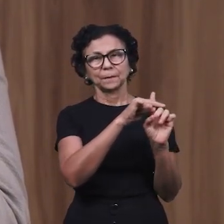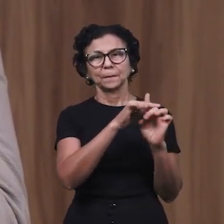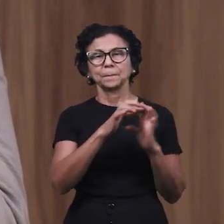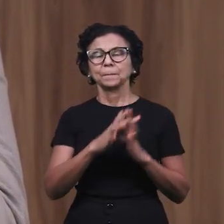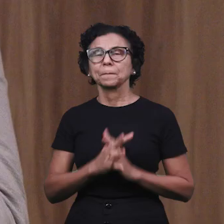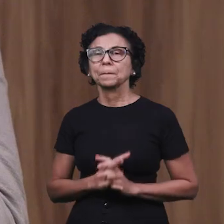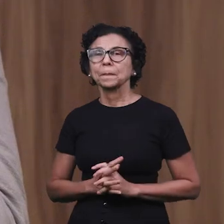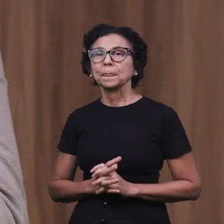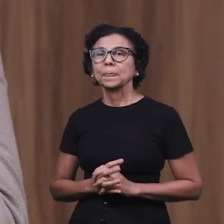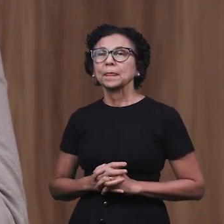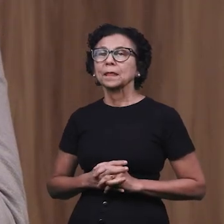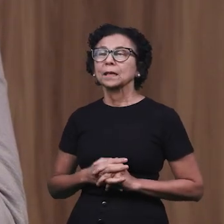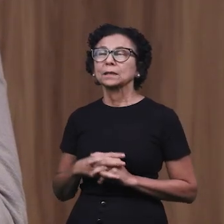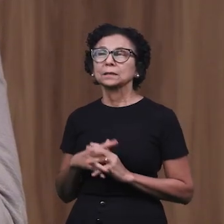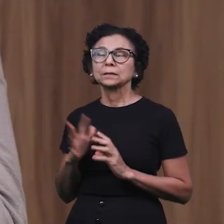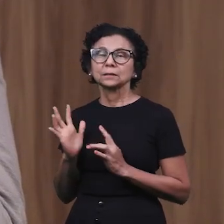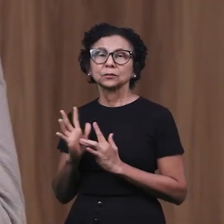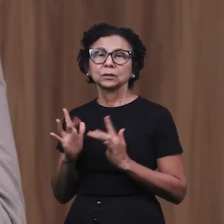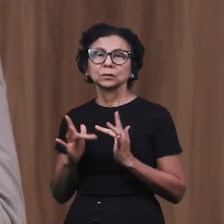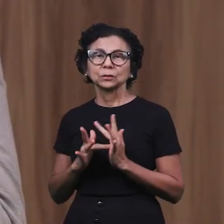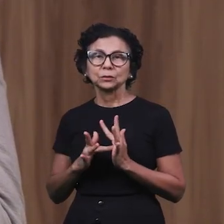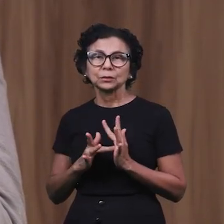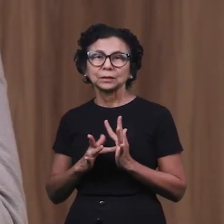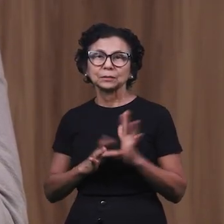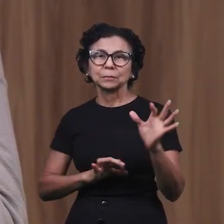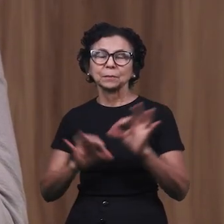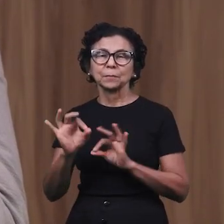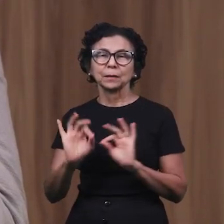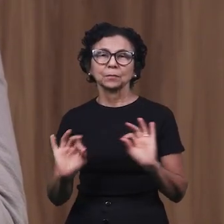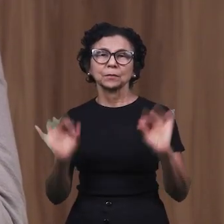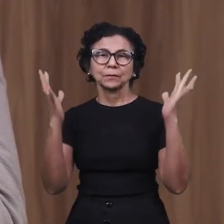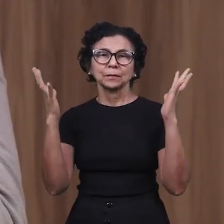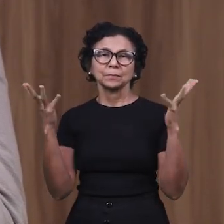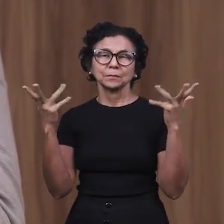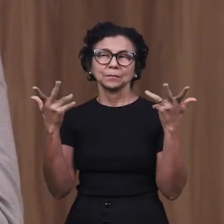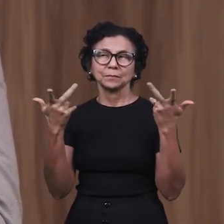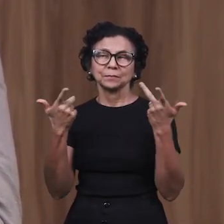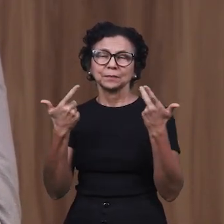recebe com um banquete tão extraordinário e